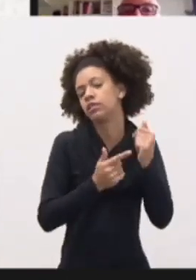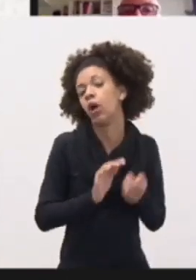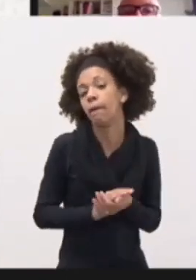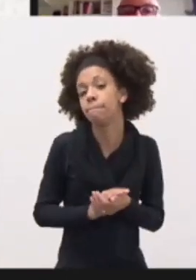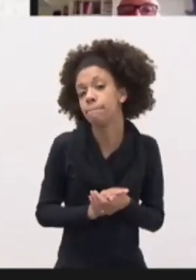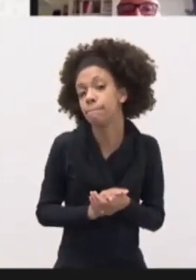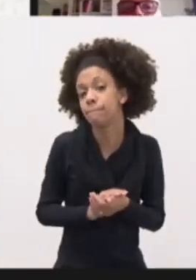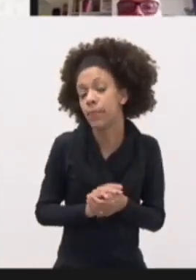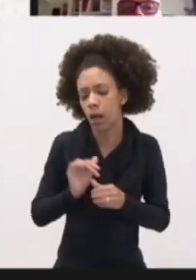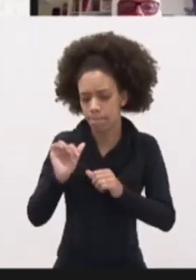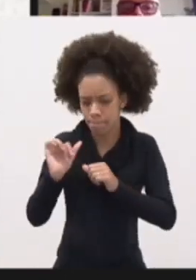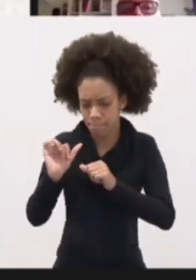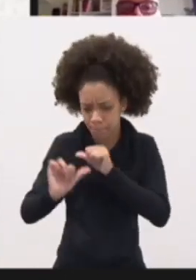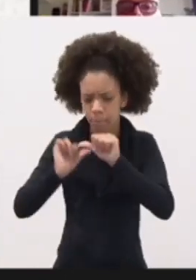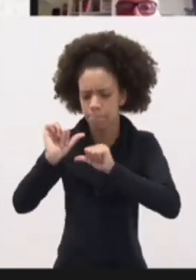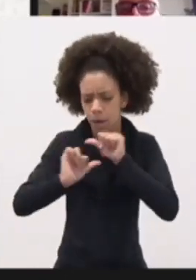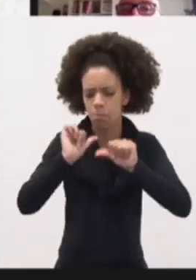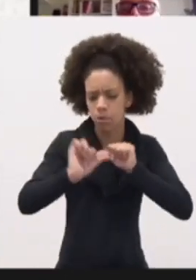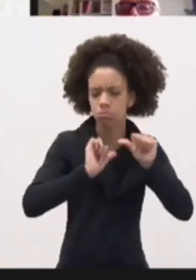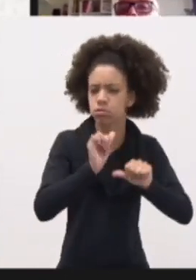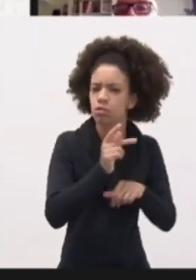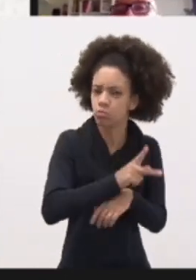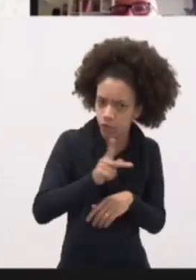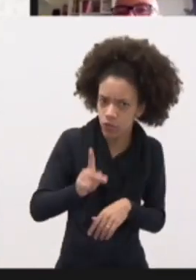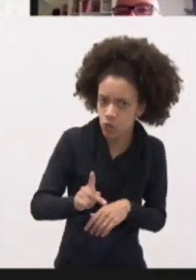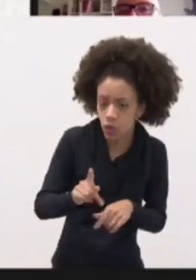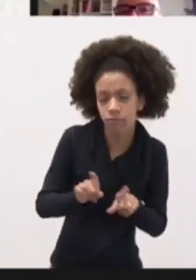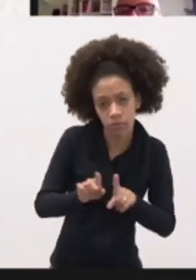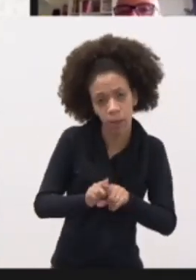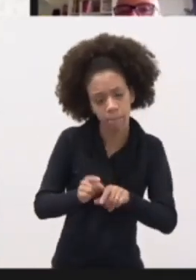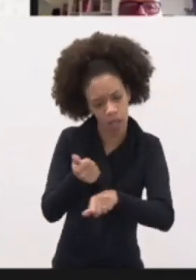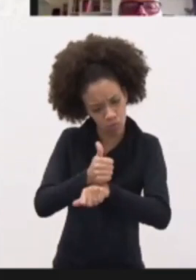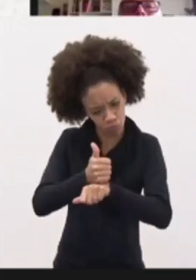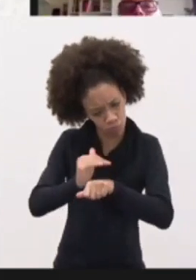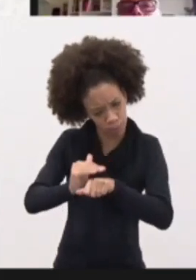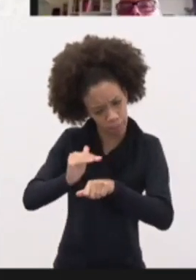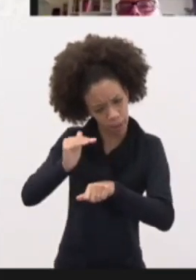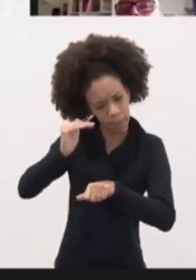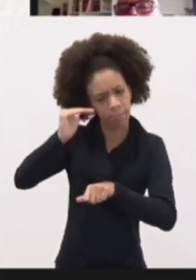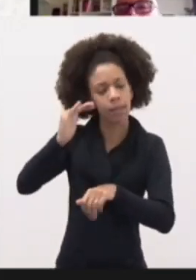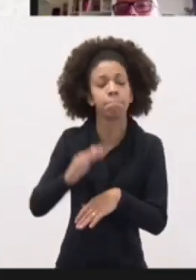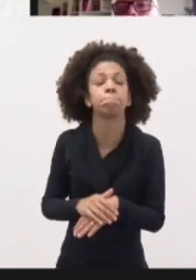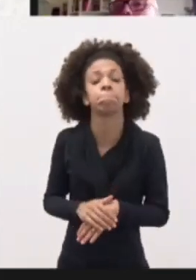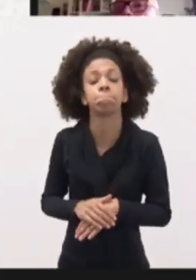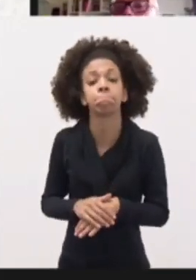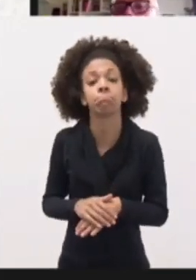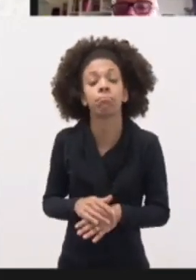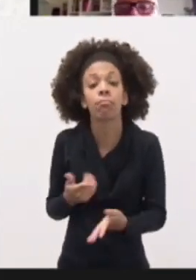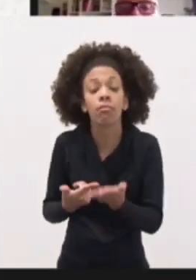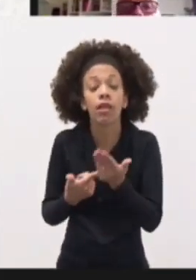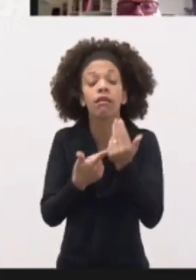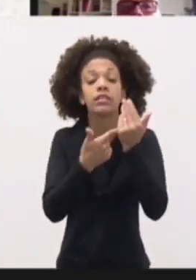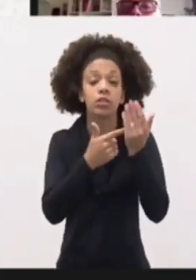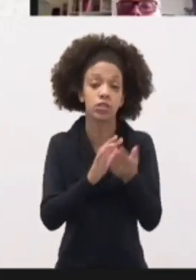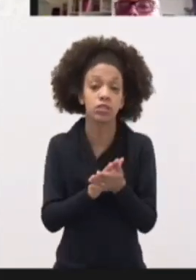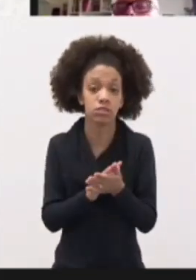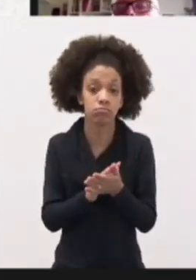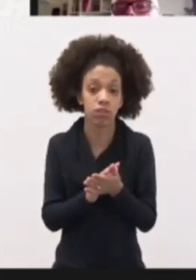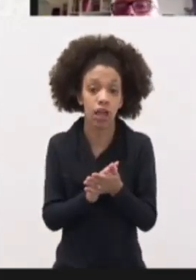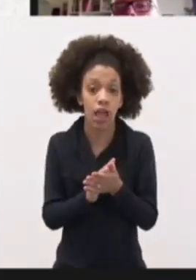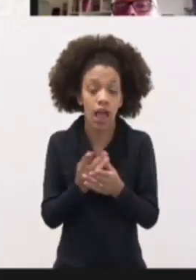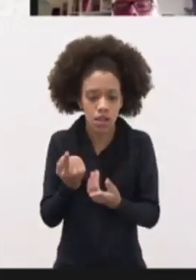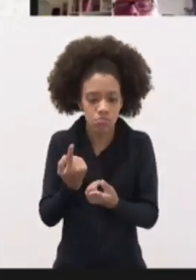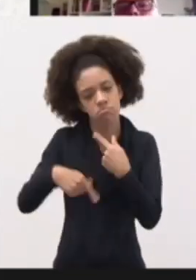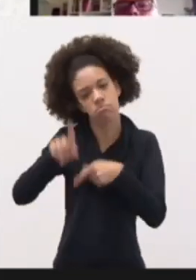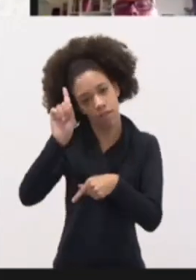a atualização permanente do professor e o seu crescimento profissional, né? As tecnologias, elas se